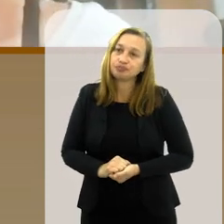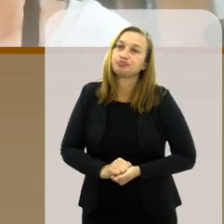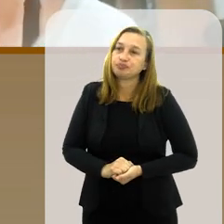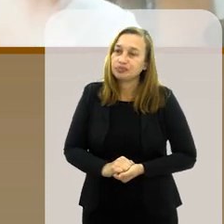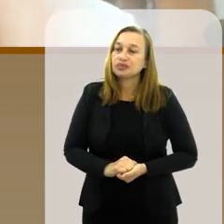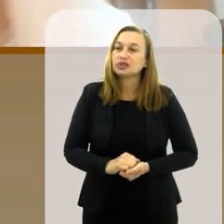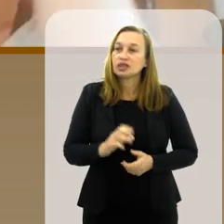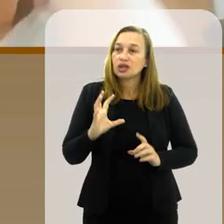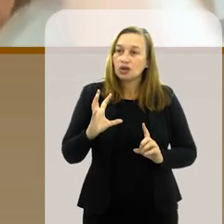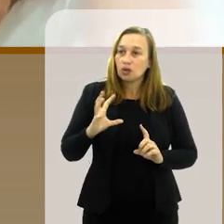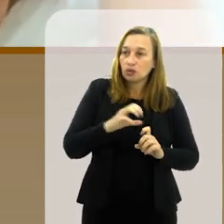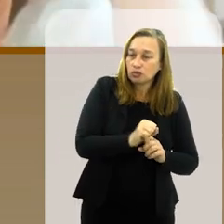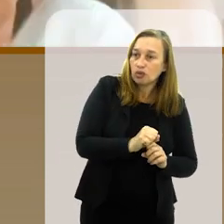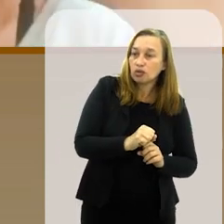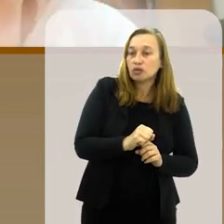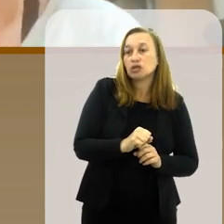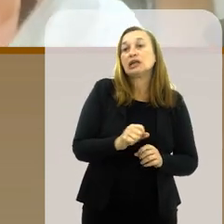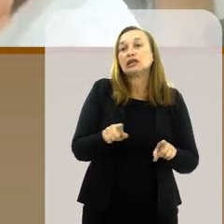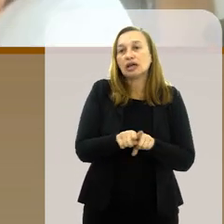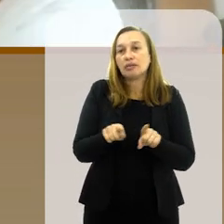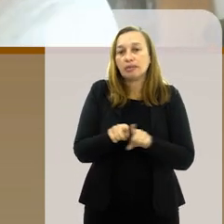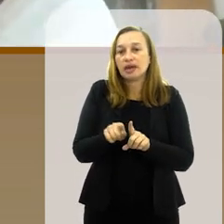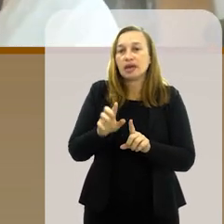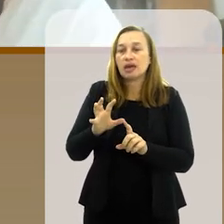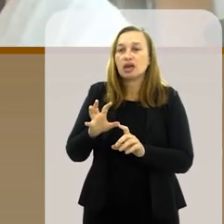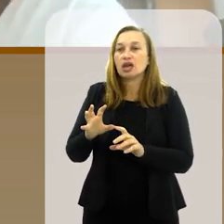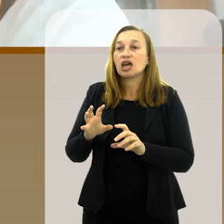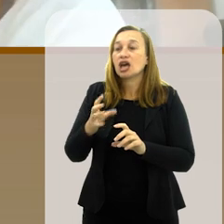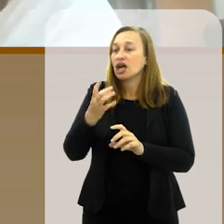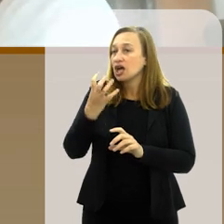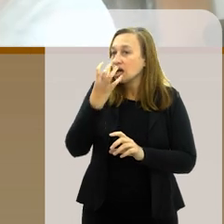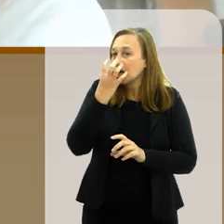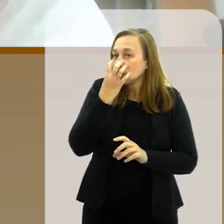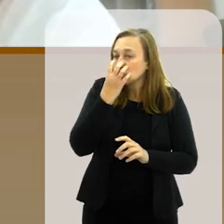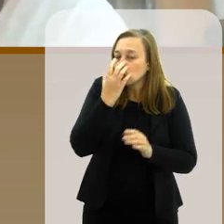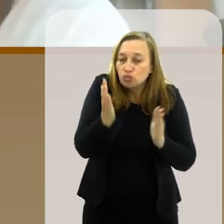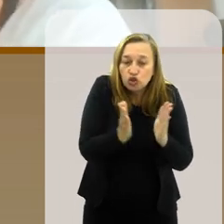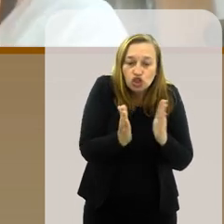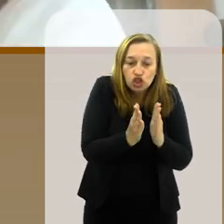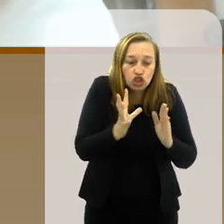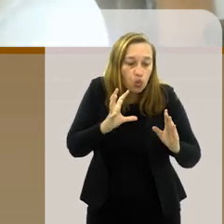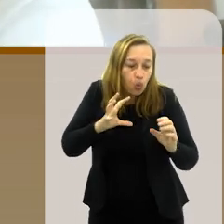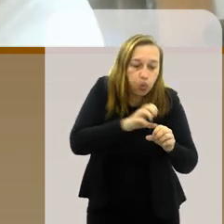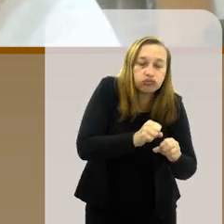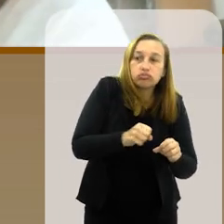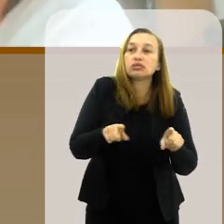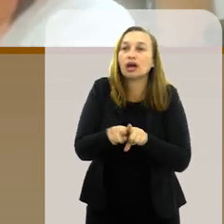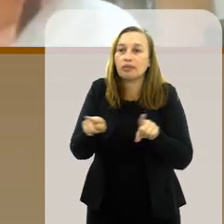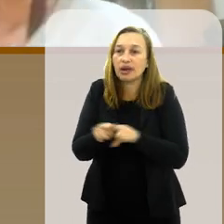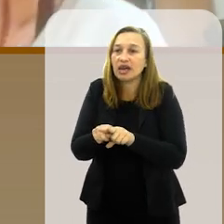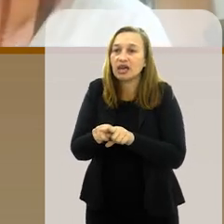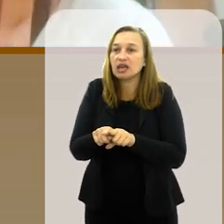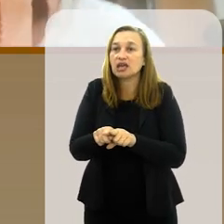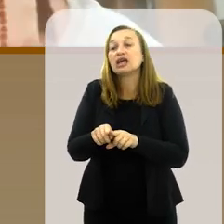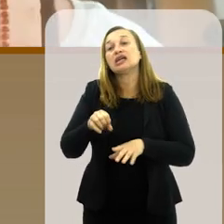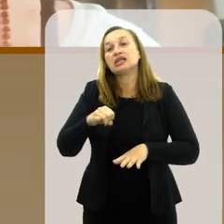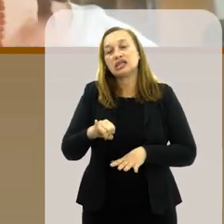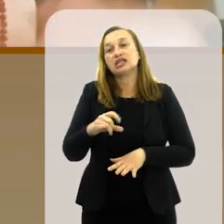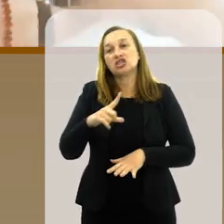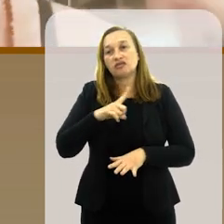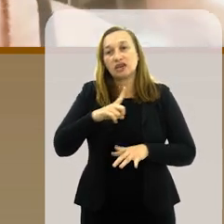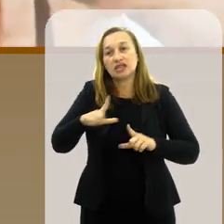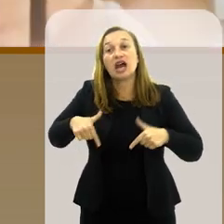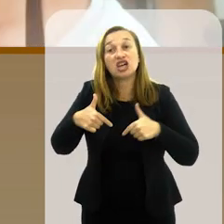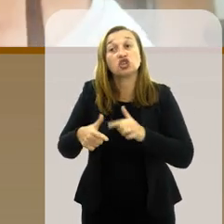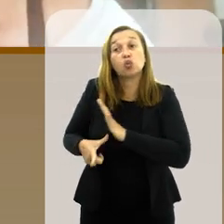cães que me atacaram cachorrinhos que estavam na coleira de algum dono, eu não sei Quer dizer, se direito como